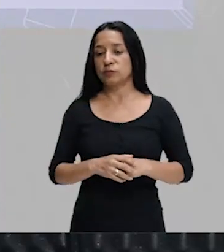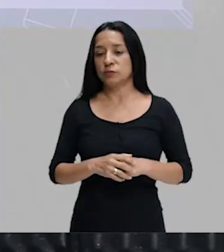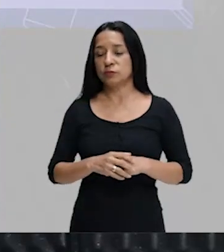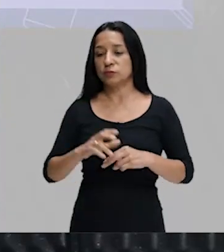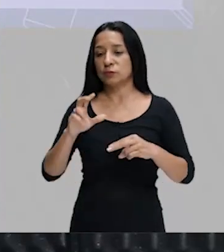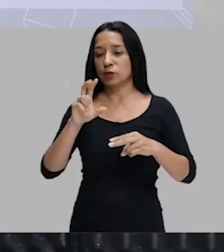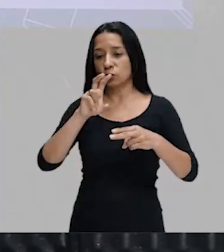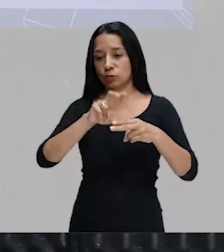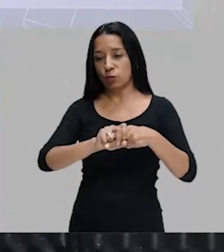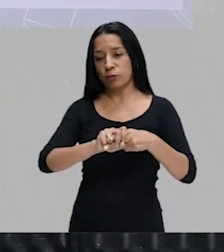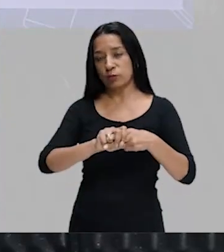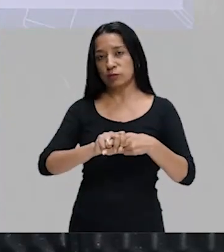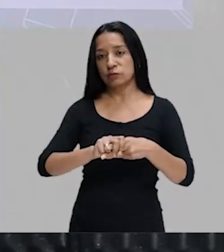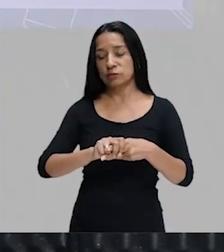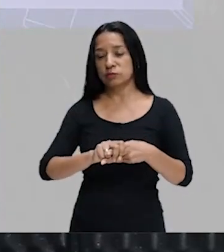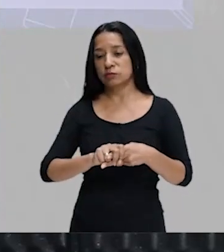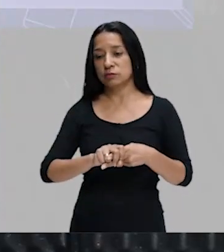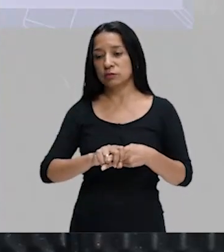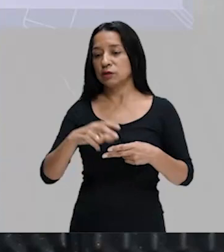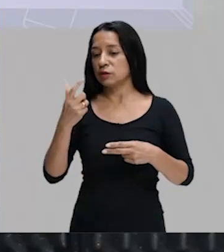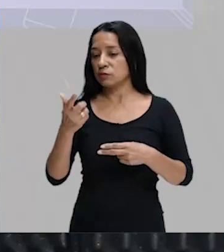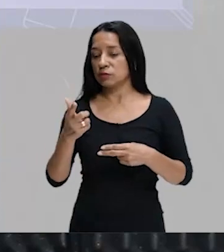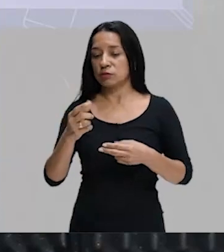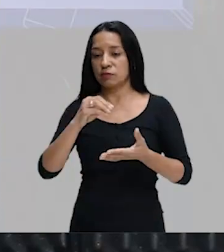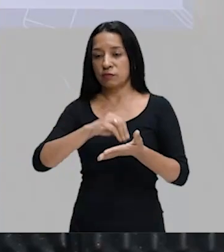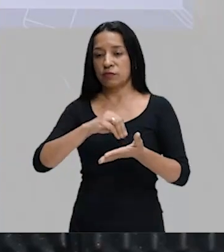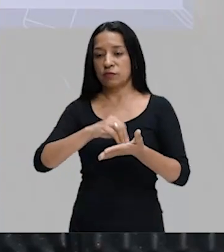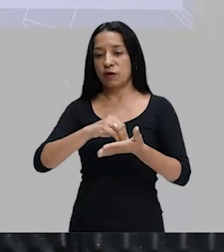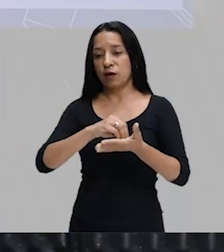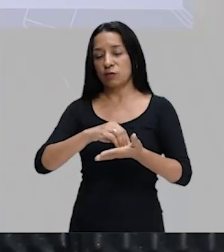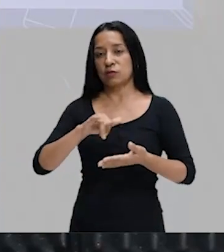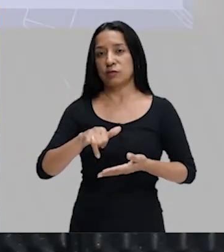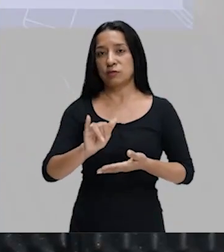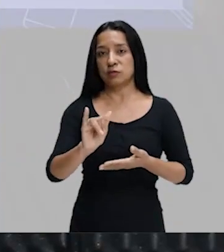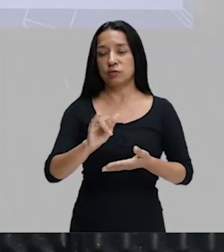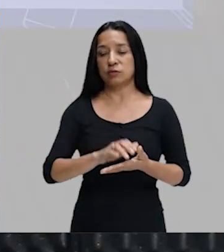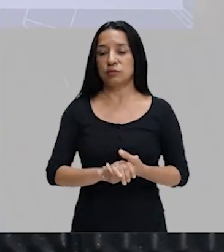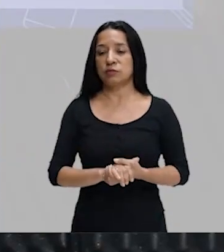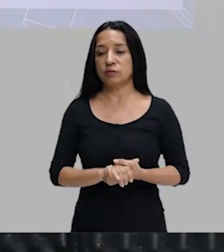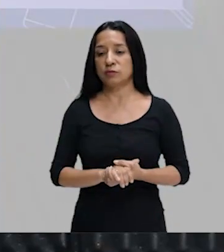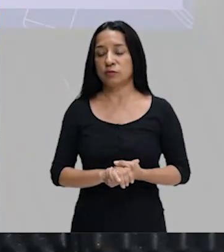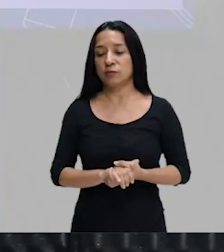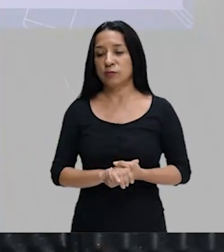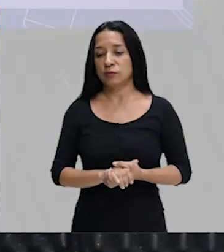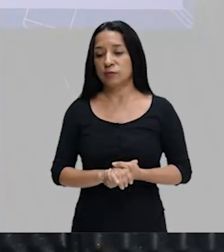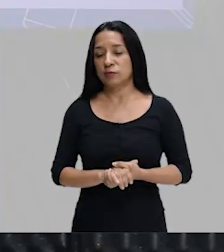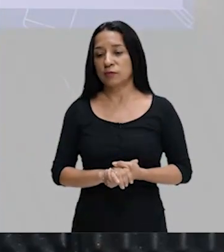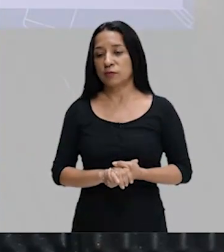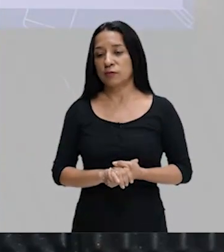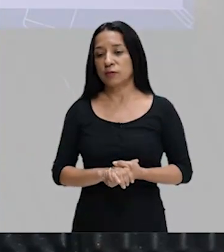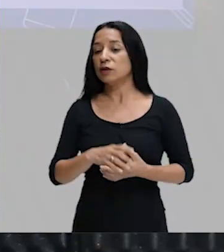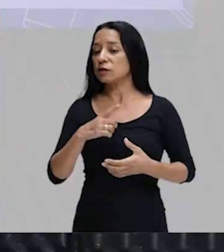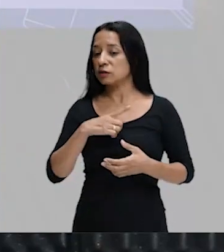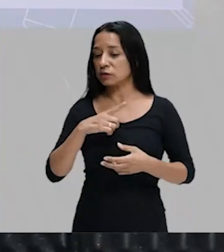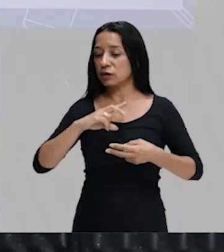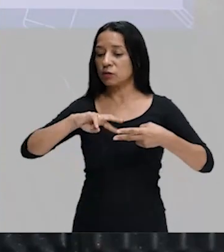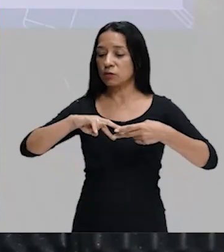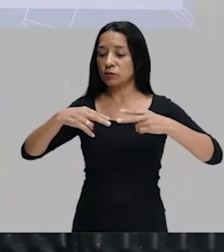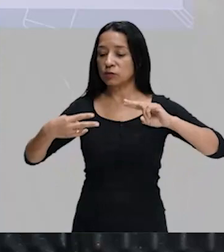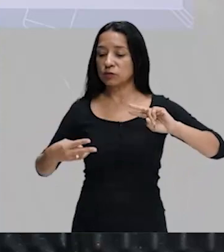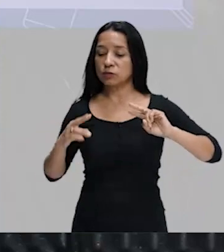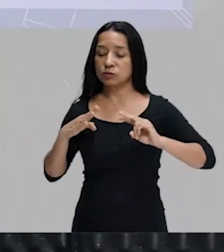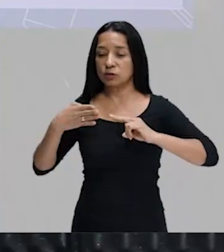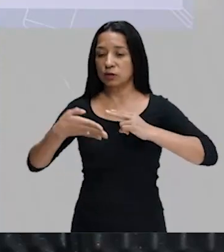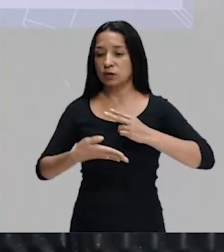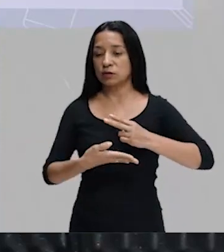sistema XY, não tem a presença do Y. E eu tenho um hemizigoto recessivo, que também não